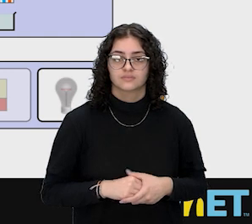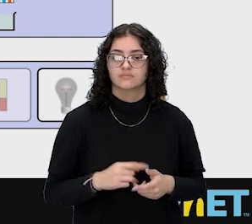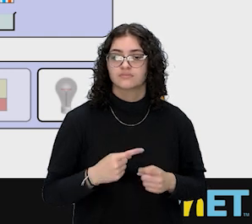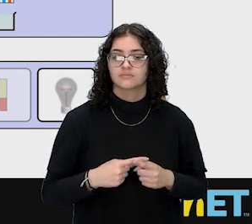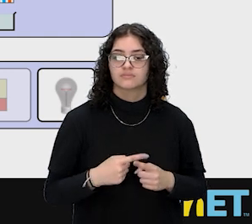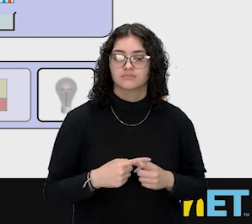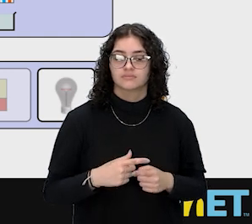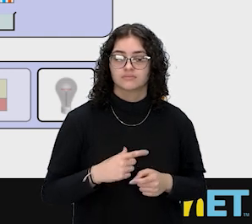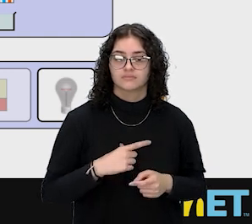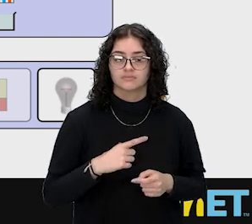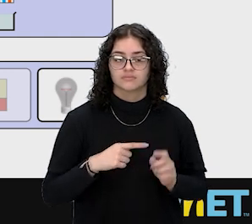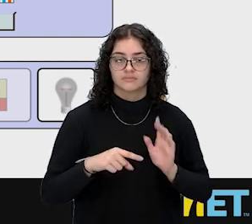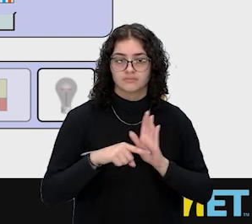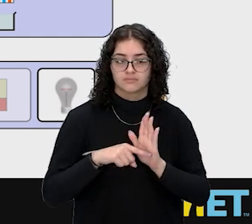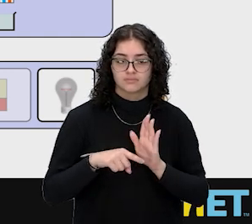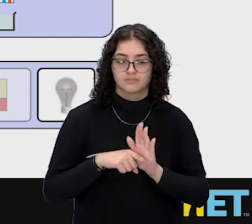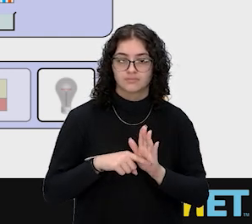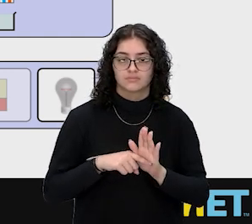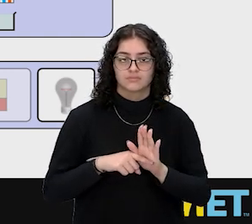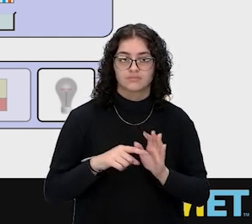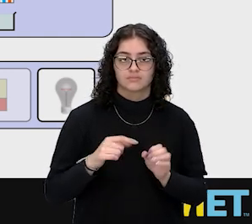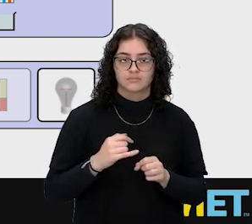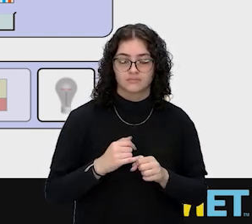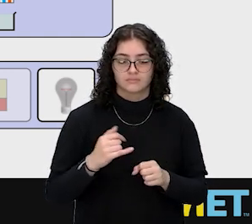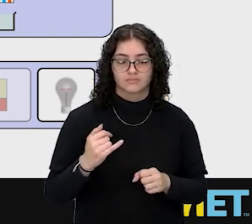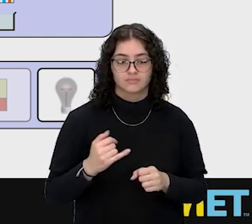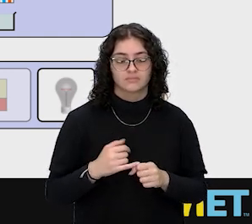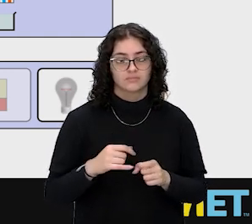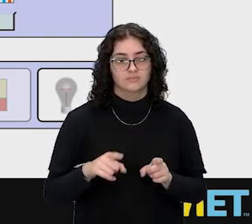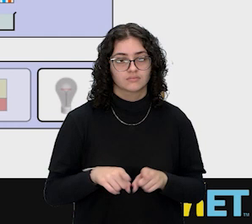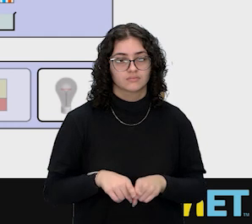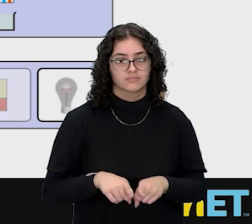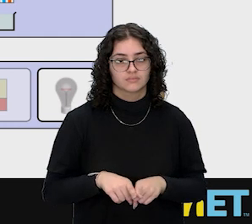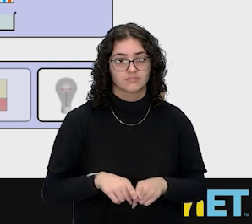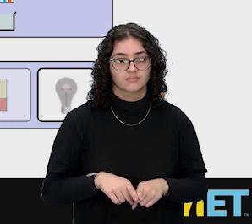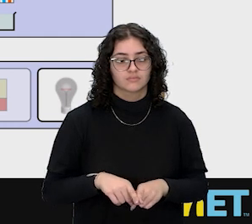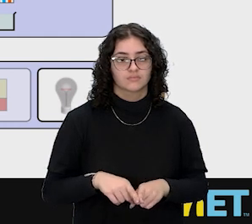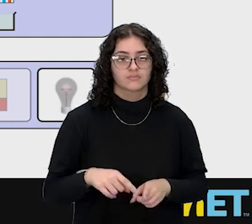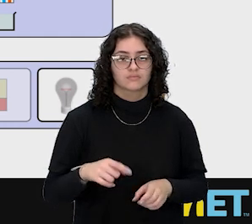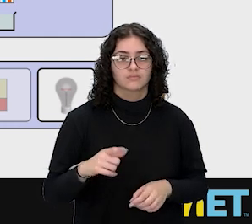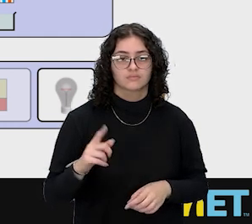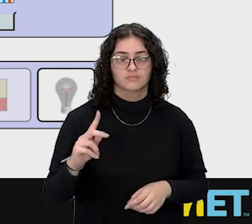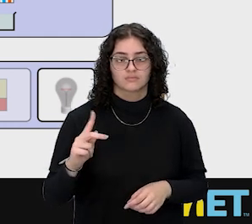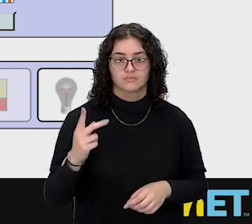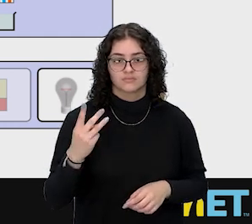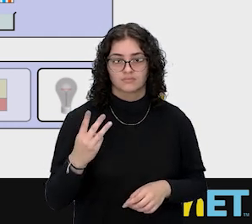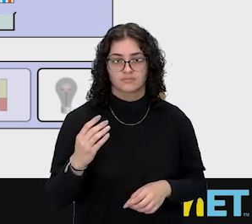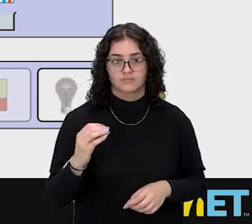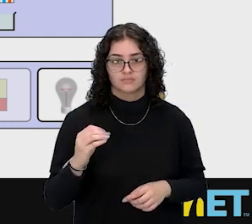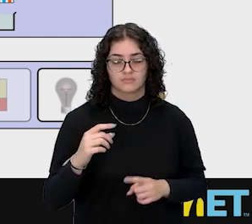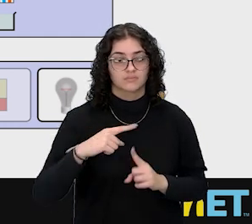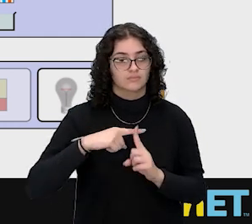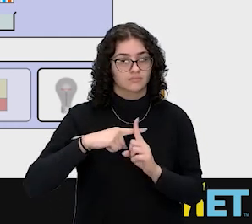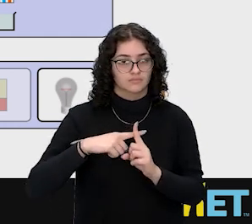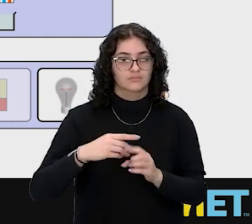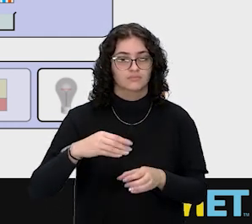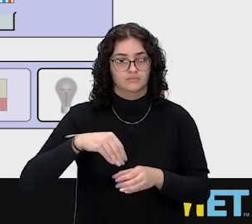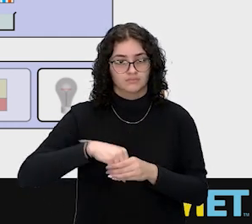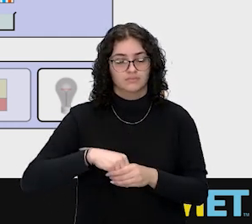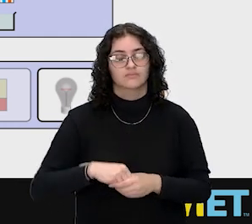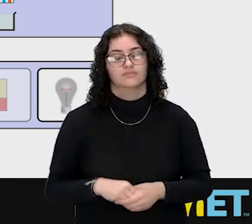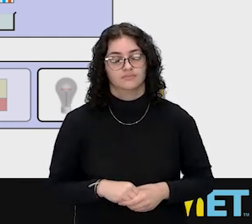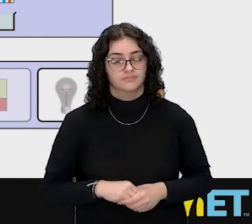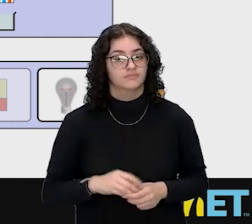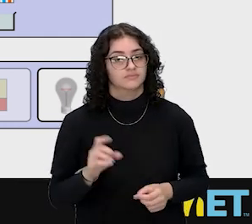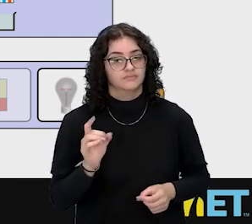porque tem menos íons A- e menos íons H3O+, dentro desse meio. Então,